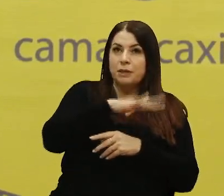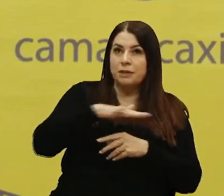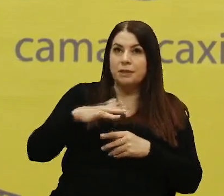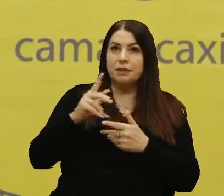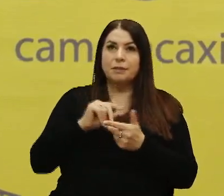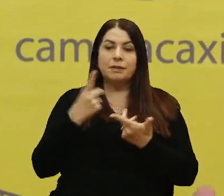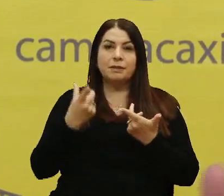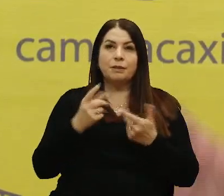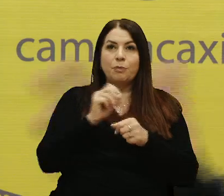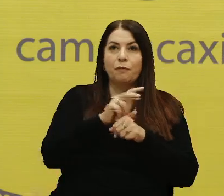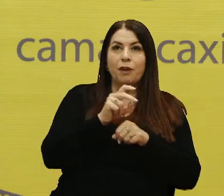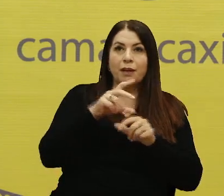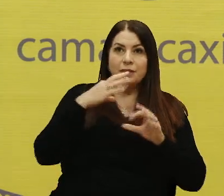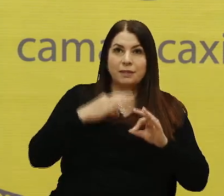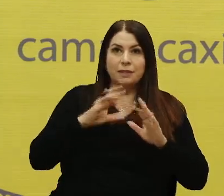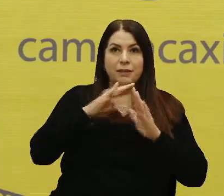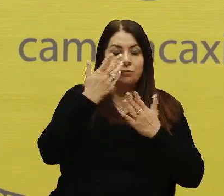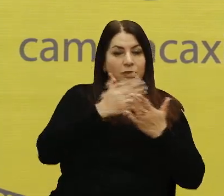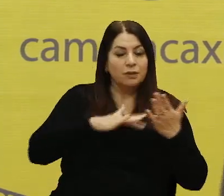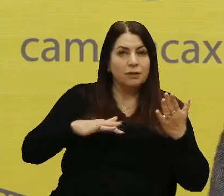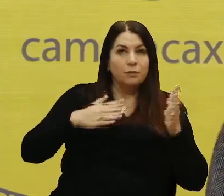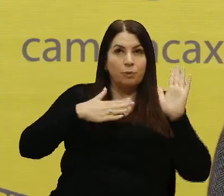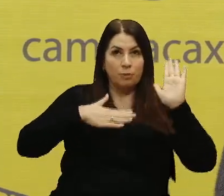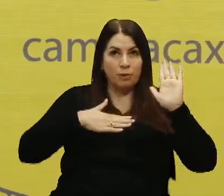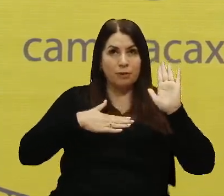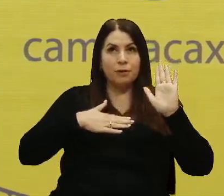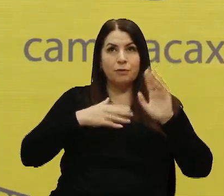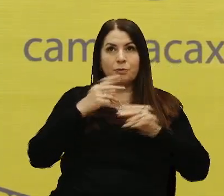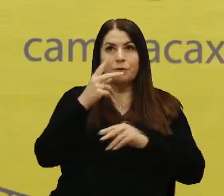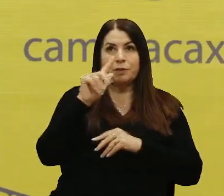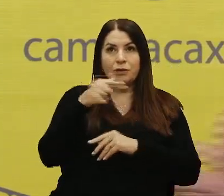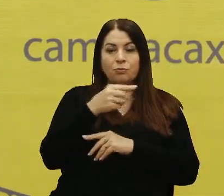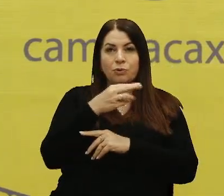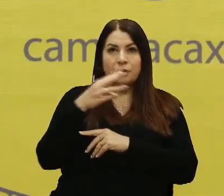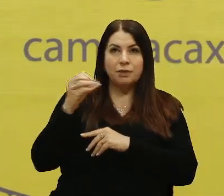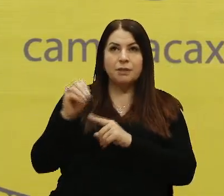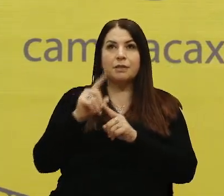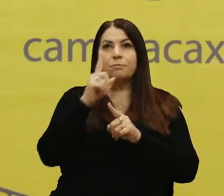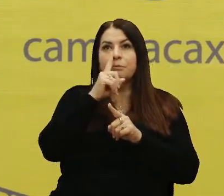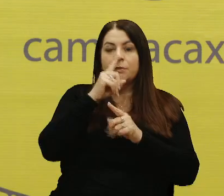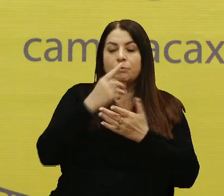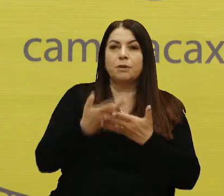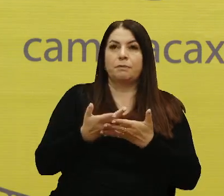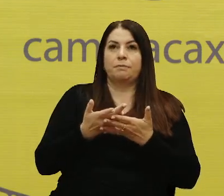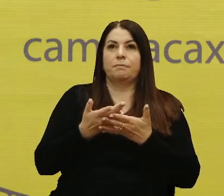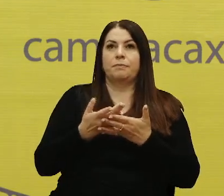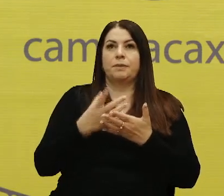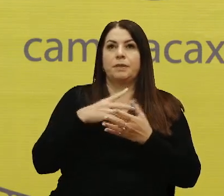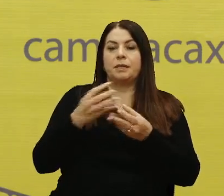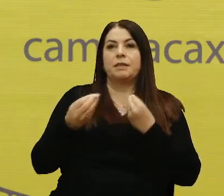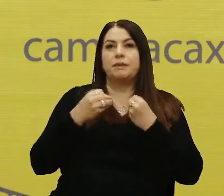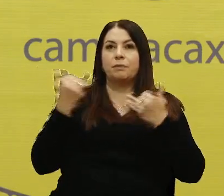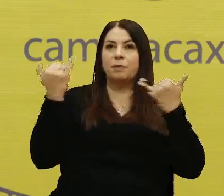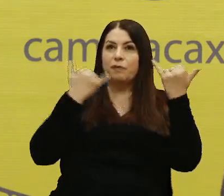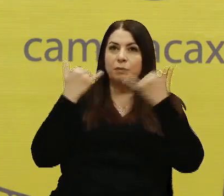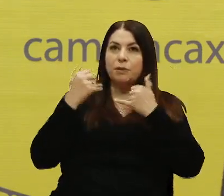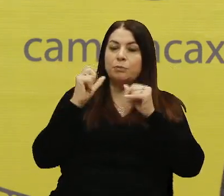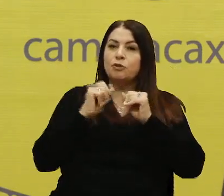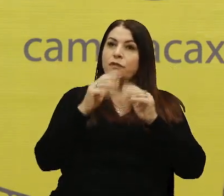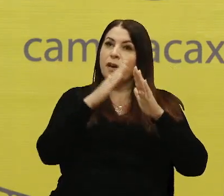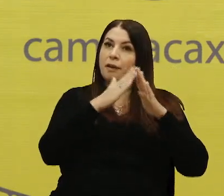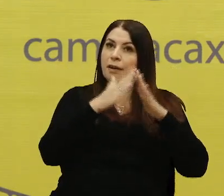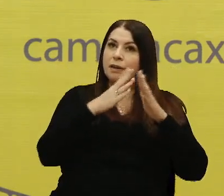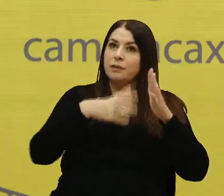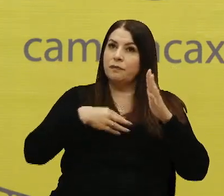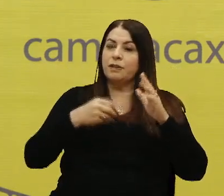expectativa de ter uma vaga de garantia de creche, que ele prometeu em campanha 7.300 vagas. Imagina uma mãe que recebeu uma informação que poderia ficar em casa com seu